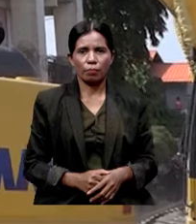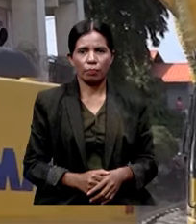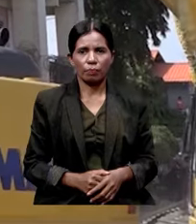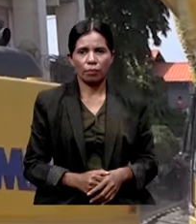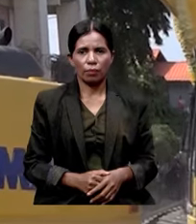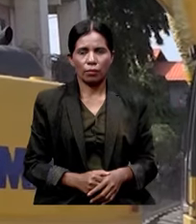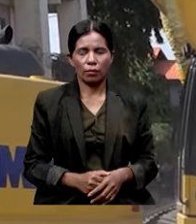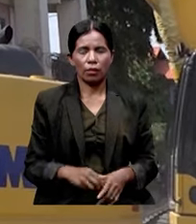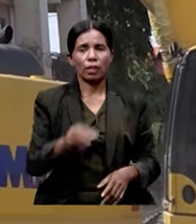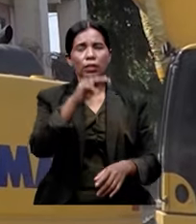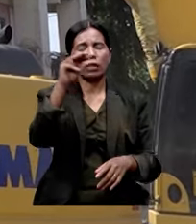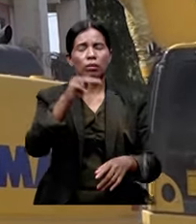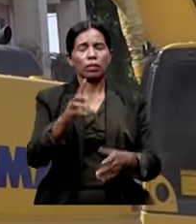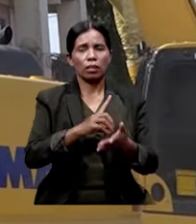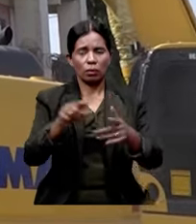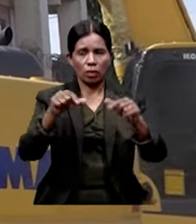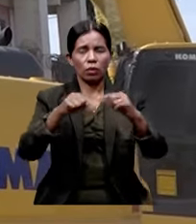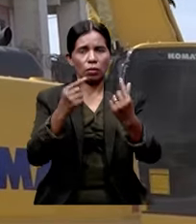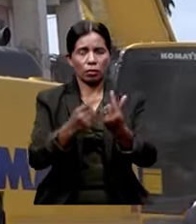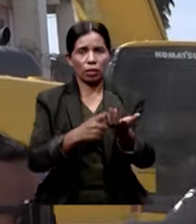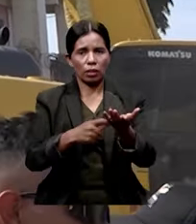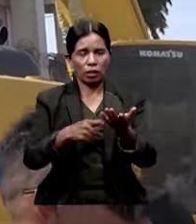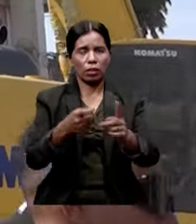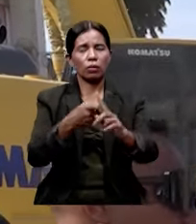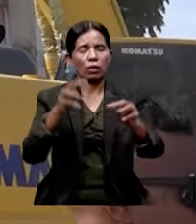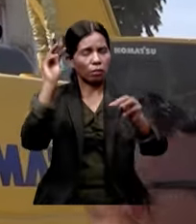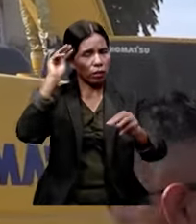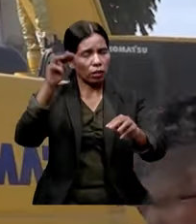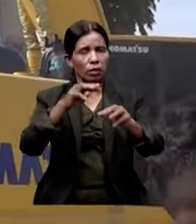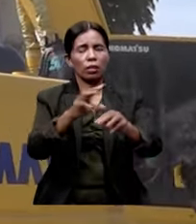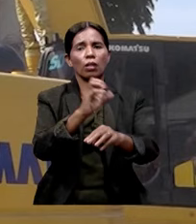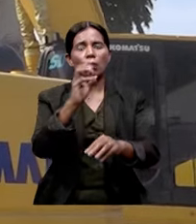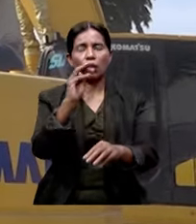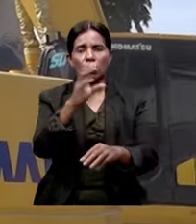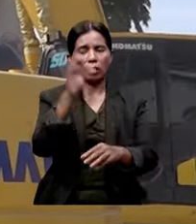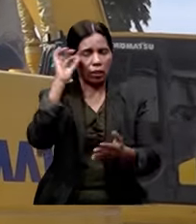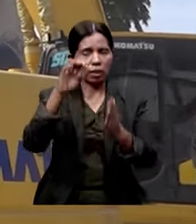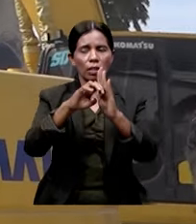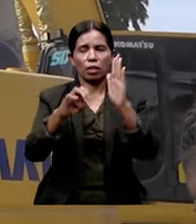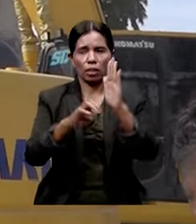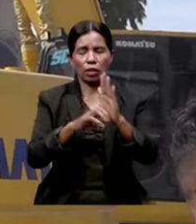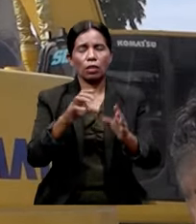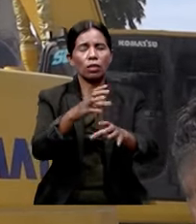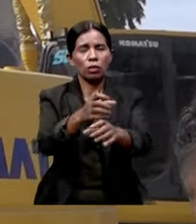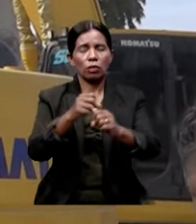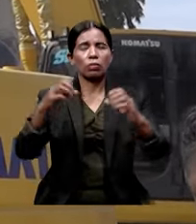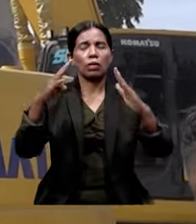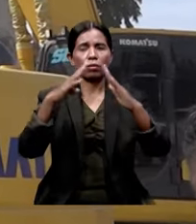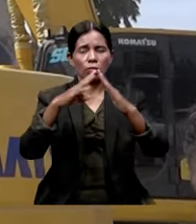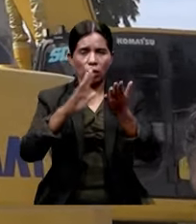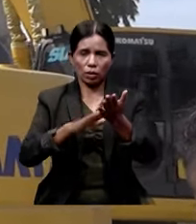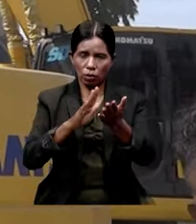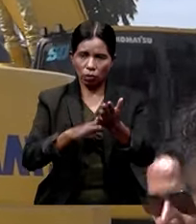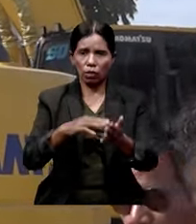E a segunda semana, né, equipa técnica, Rússia Ministério de Obras Públicas, o secretário de Estado Toponímia sobre a Escola Colégio São Miguel